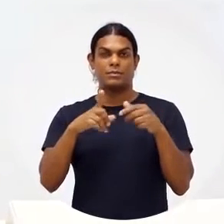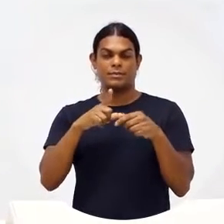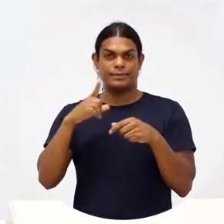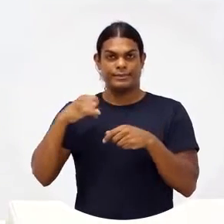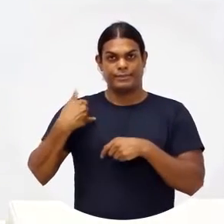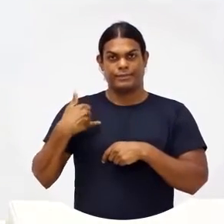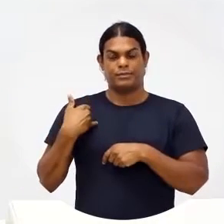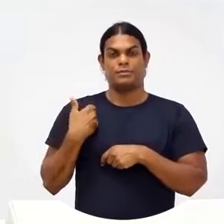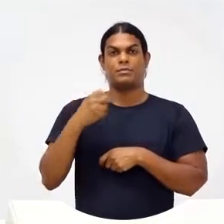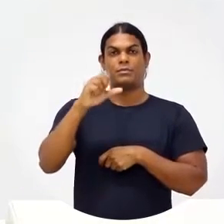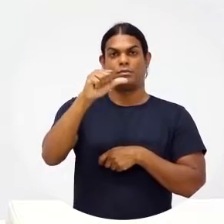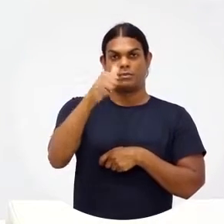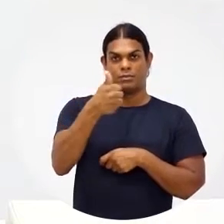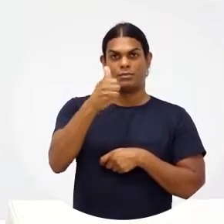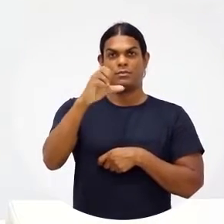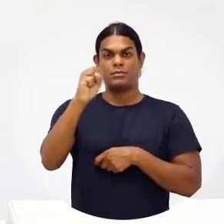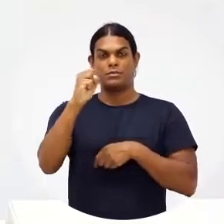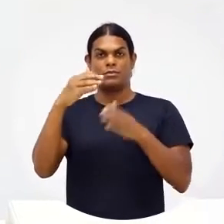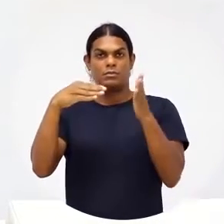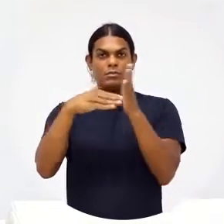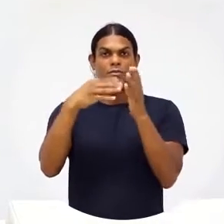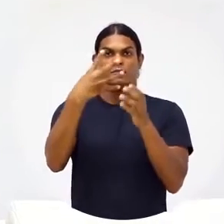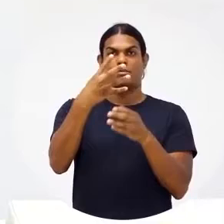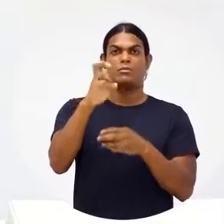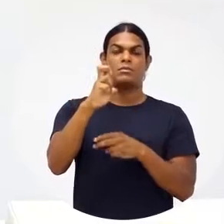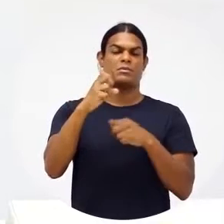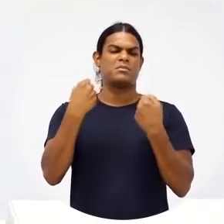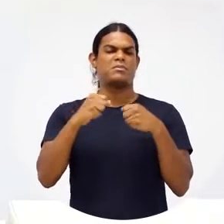e 45 anos podem realizar